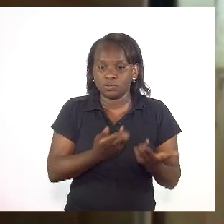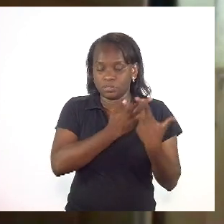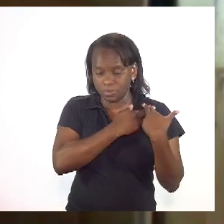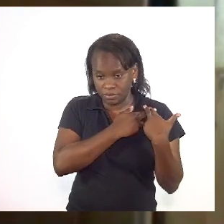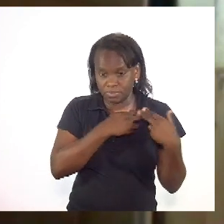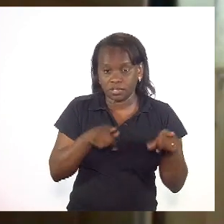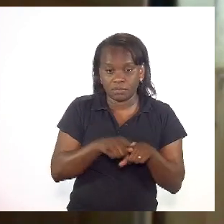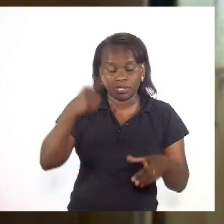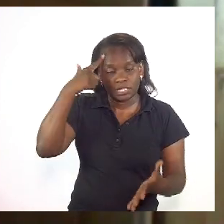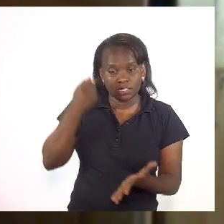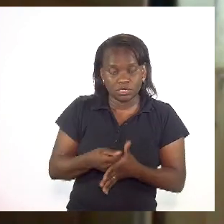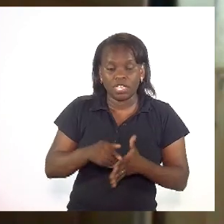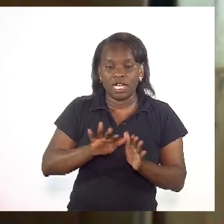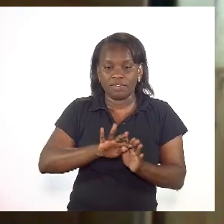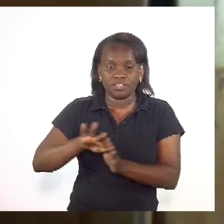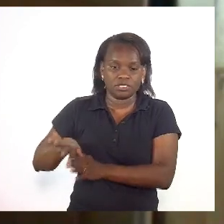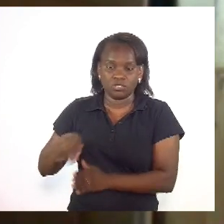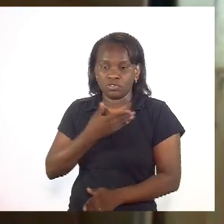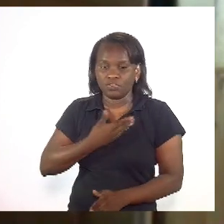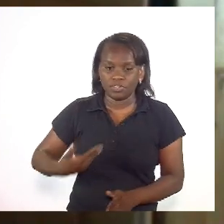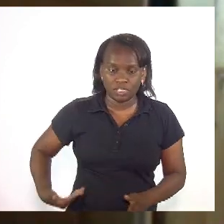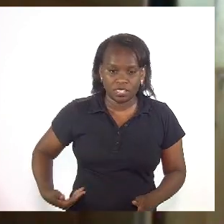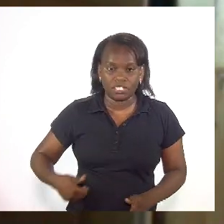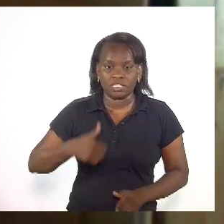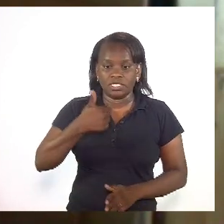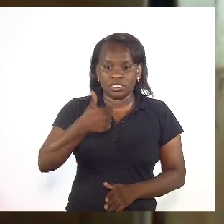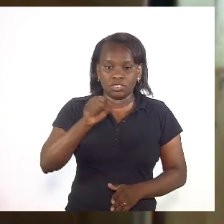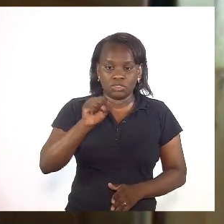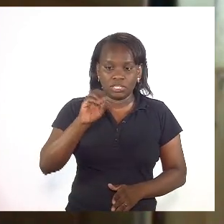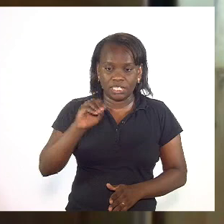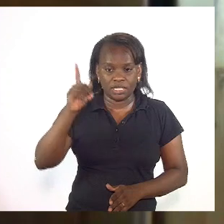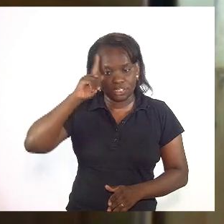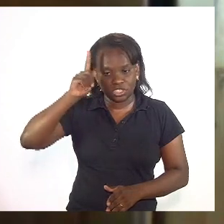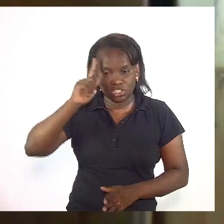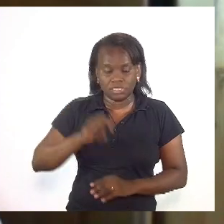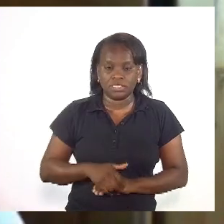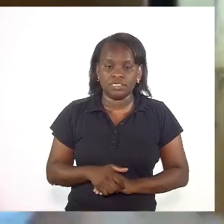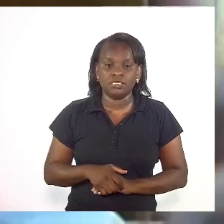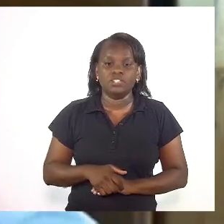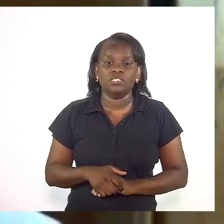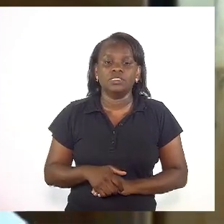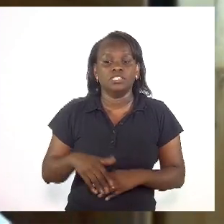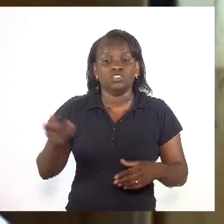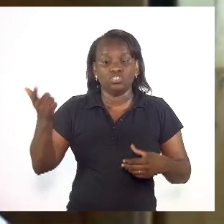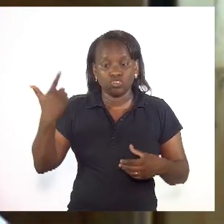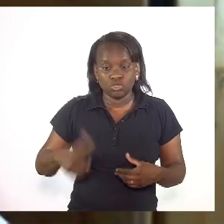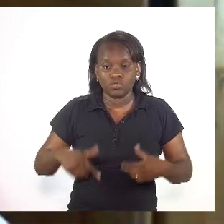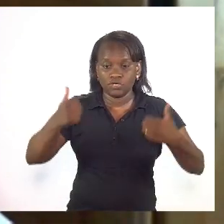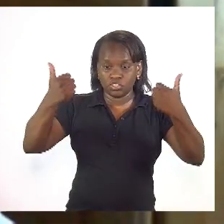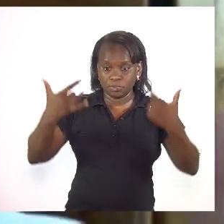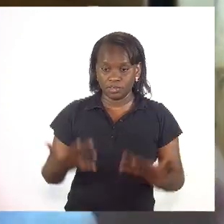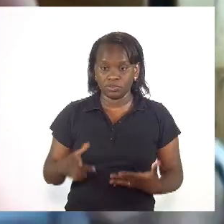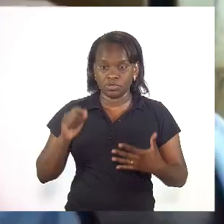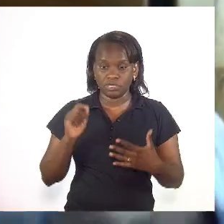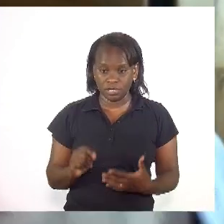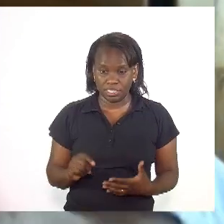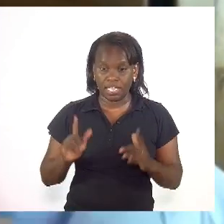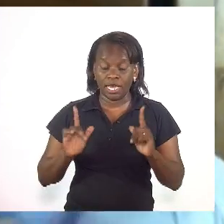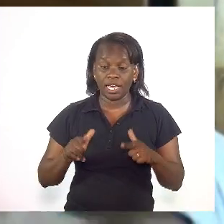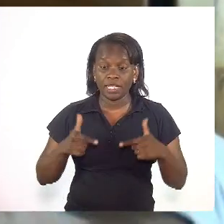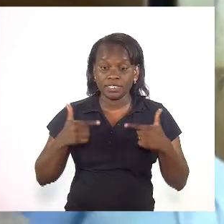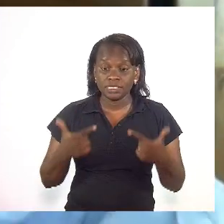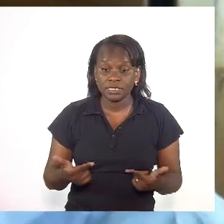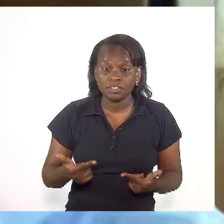determinou o afastamento do governador por 180 dias. Volto a dizer que as ações